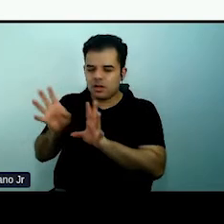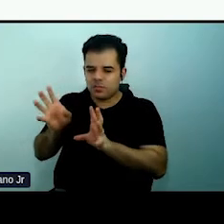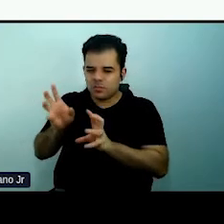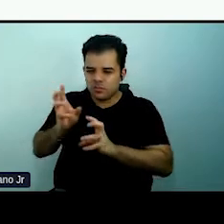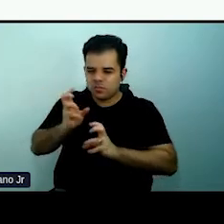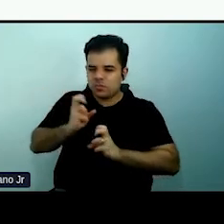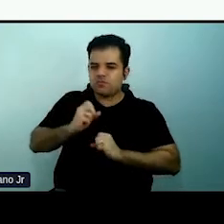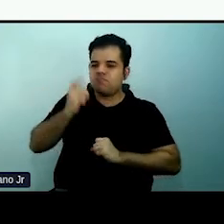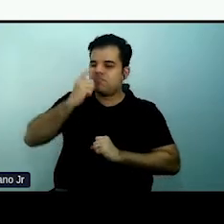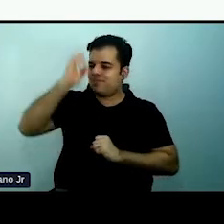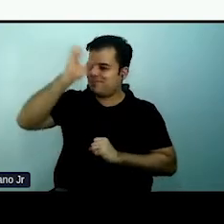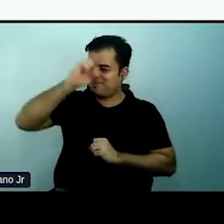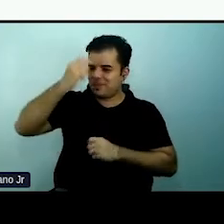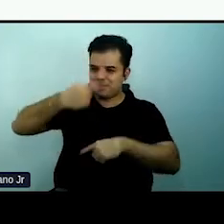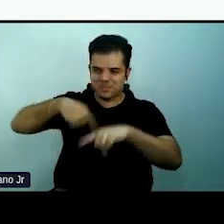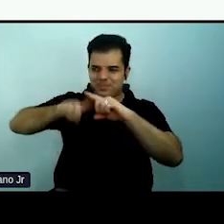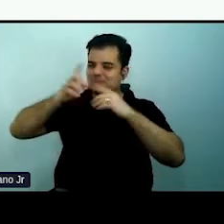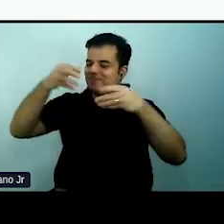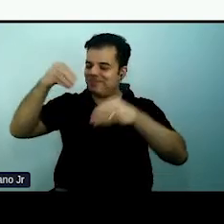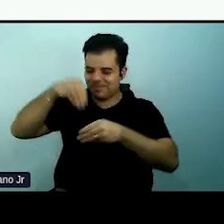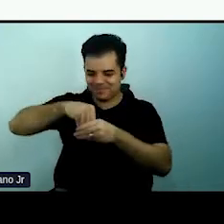do que já foi aprendido até aqui.